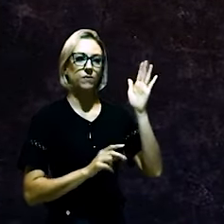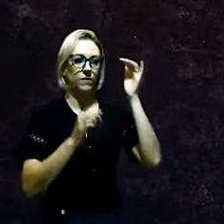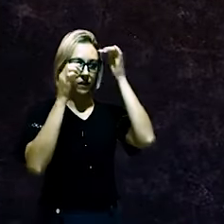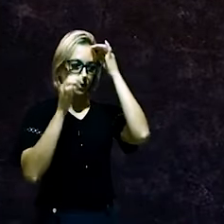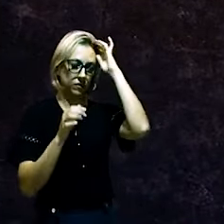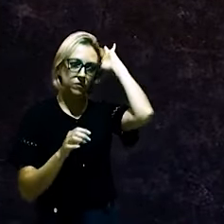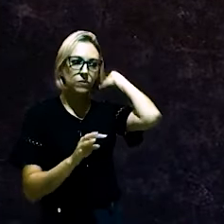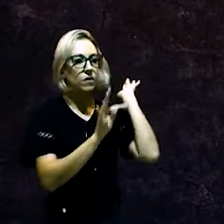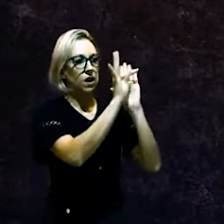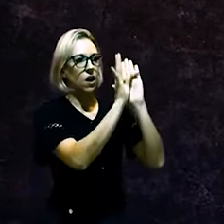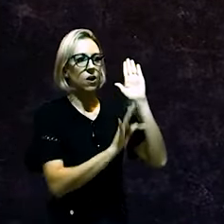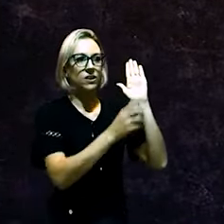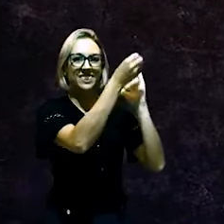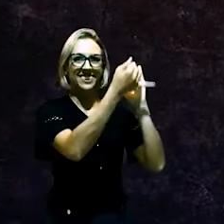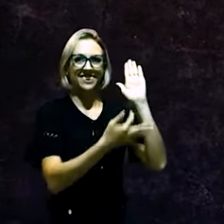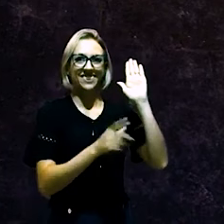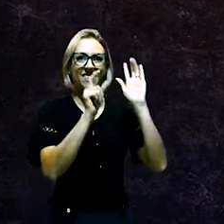O texto diz o seguinte: